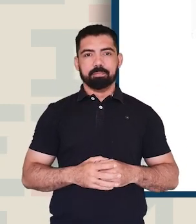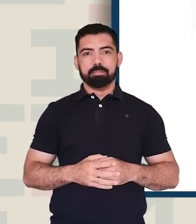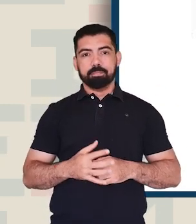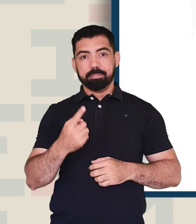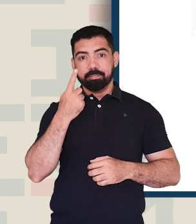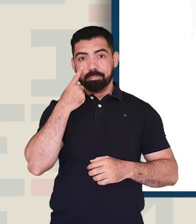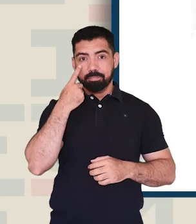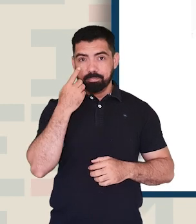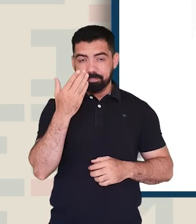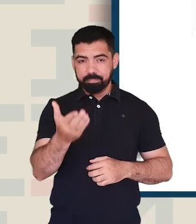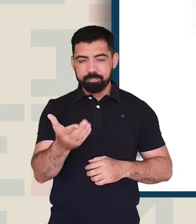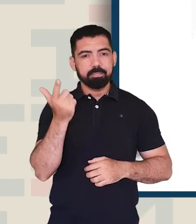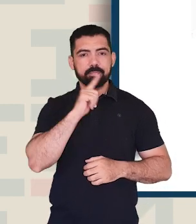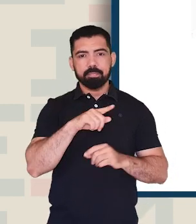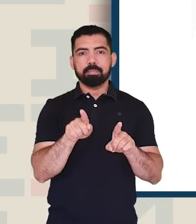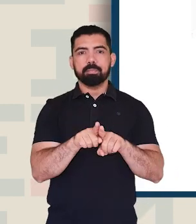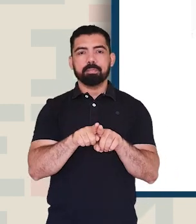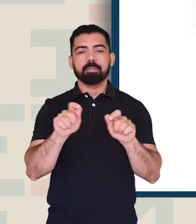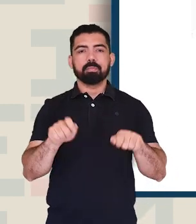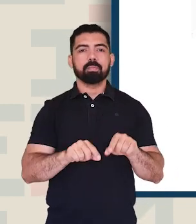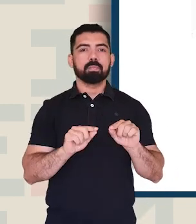Então vocês podem também